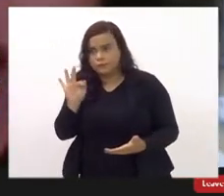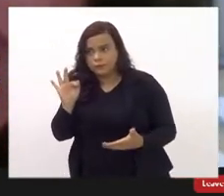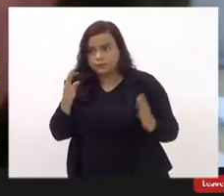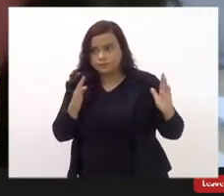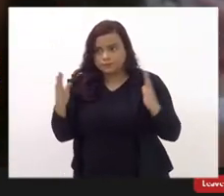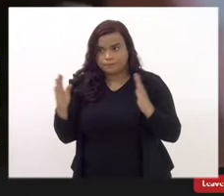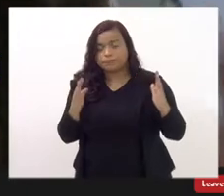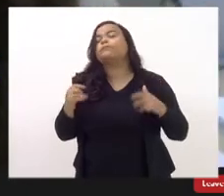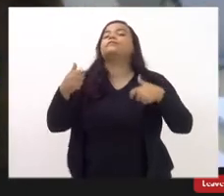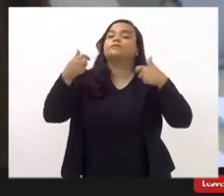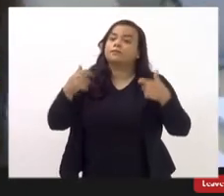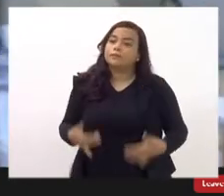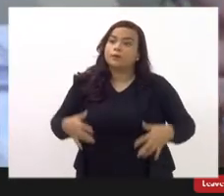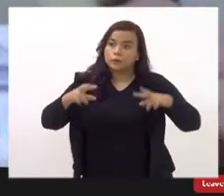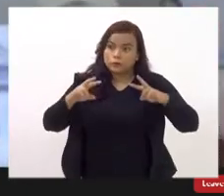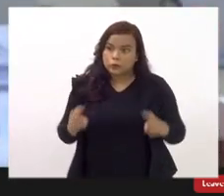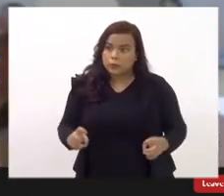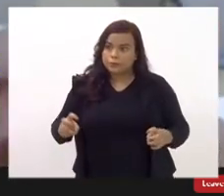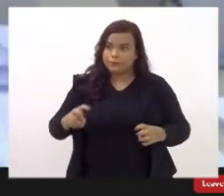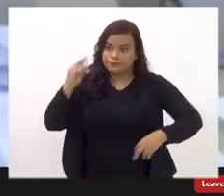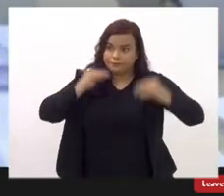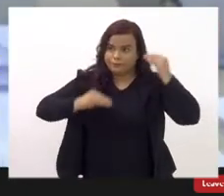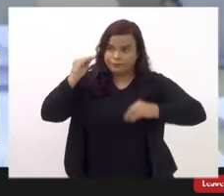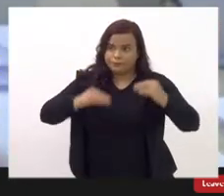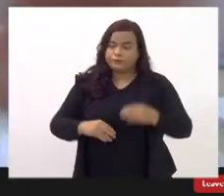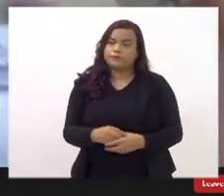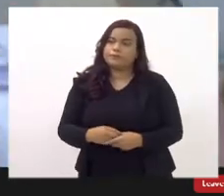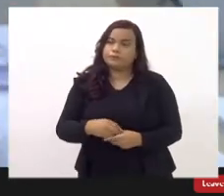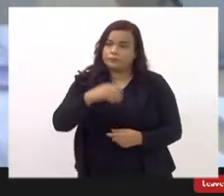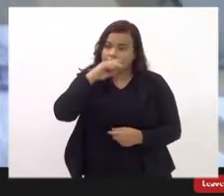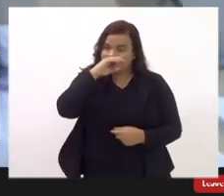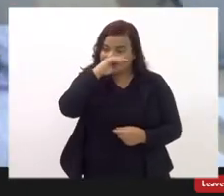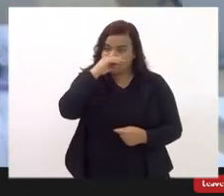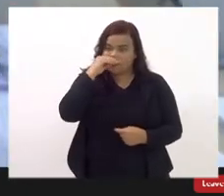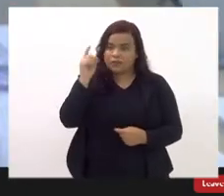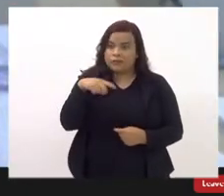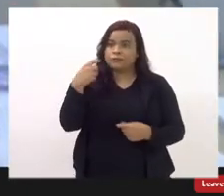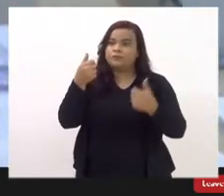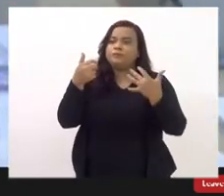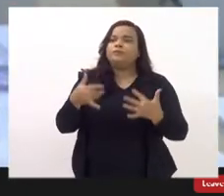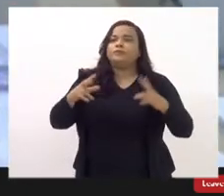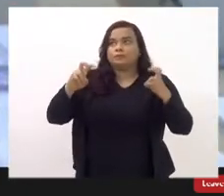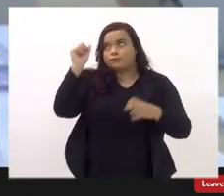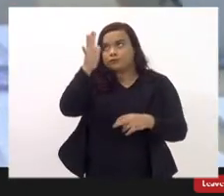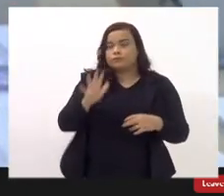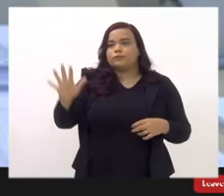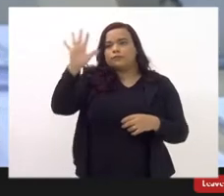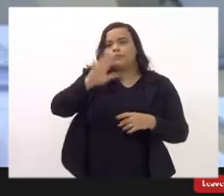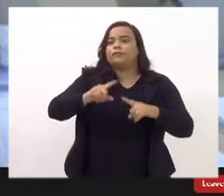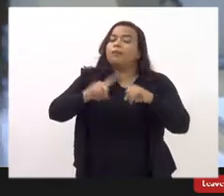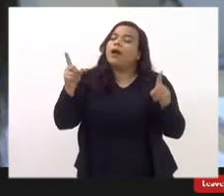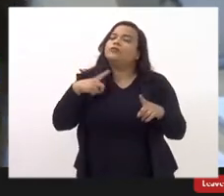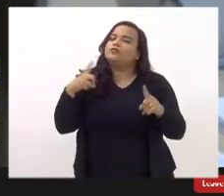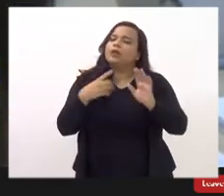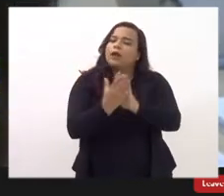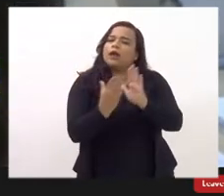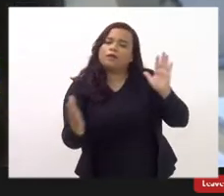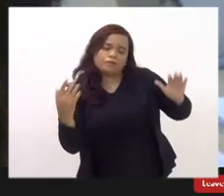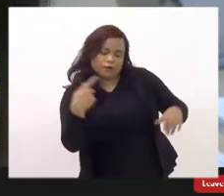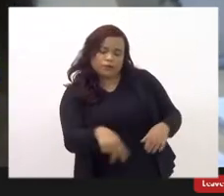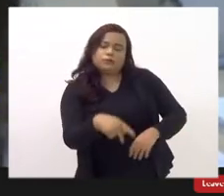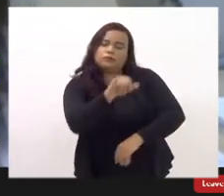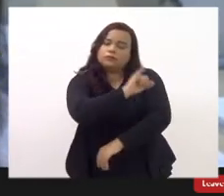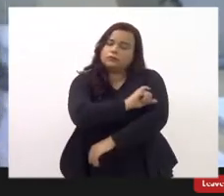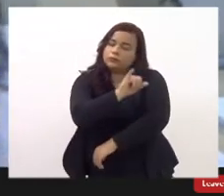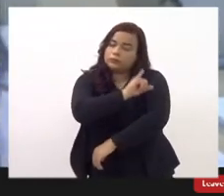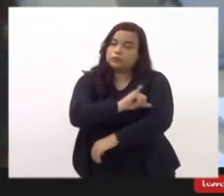à desocupação, por exemplo, né? Então, obviamente que aqui a gente está falando de Brasil, mas isso tem reflexo no estado do Rio de